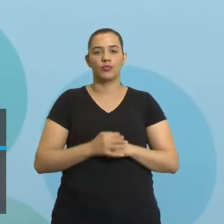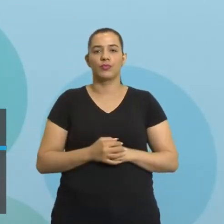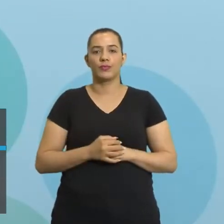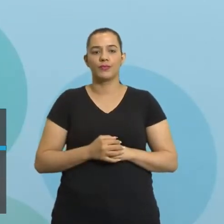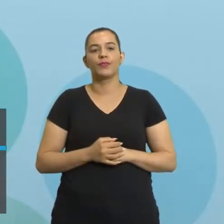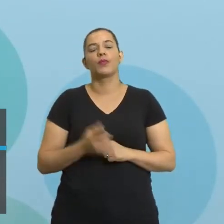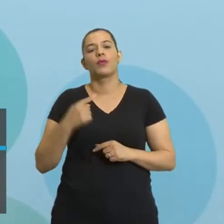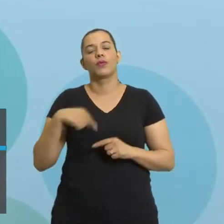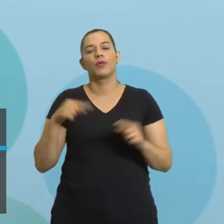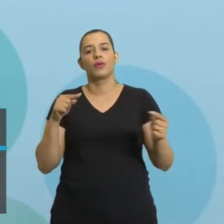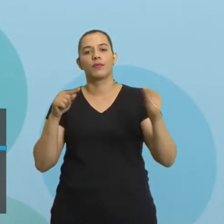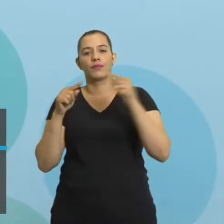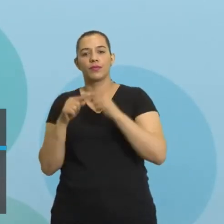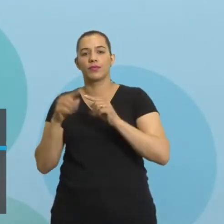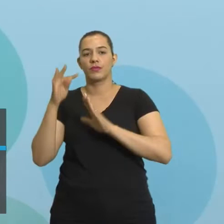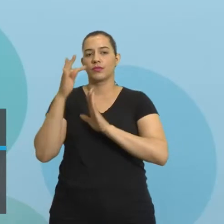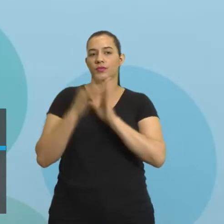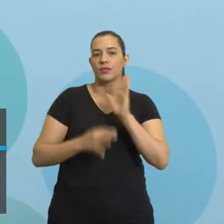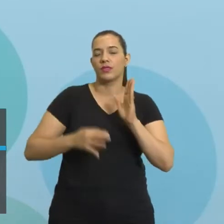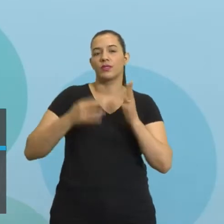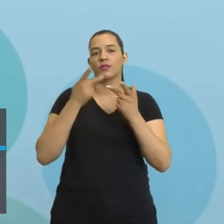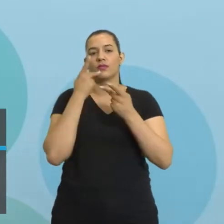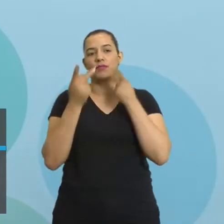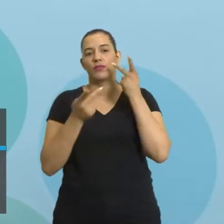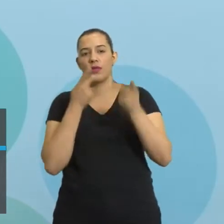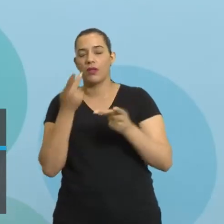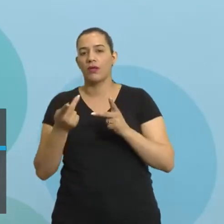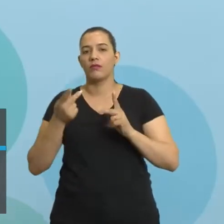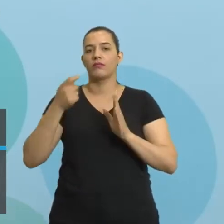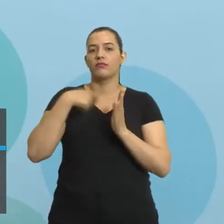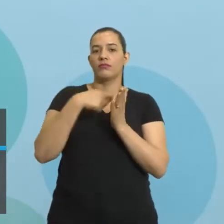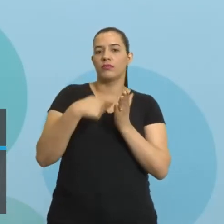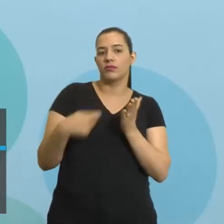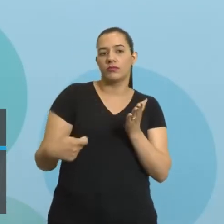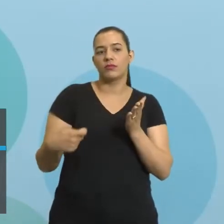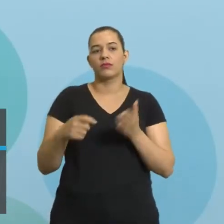com os textos, sejam eles orais, escritos,